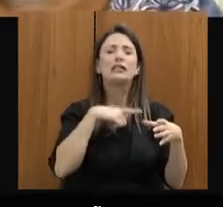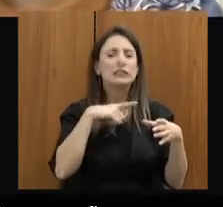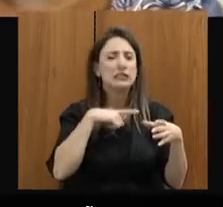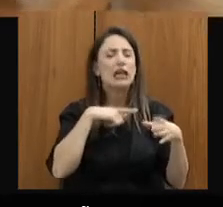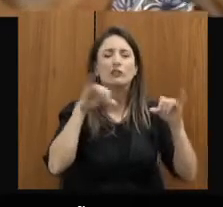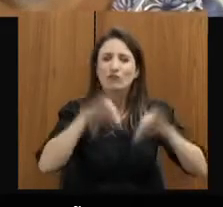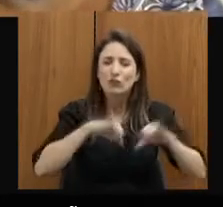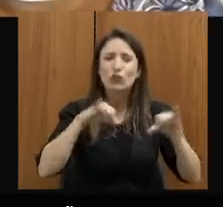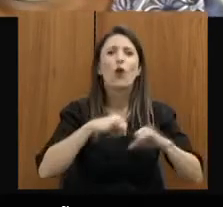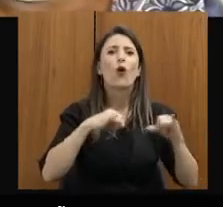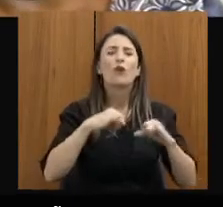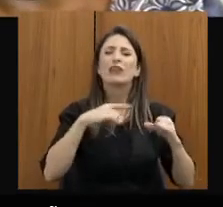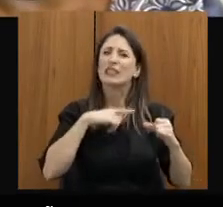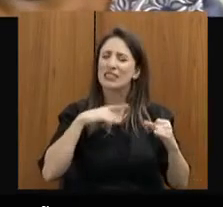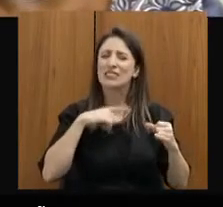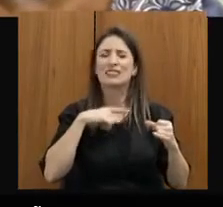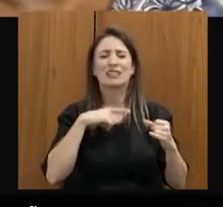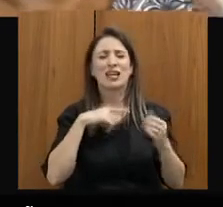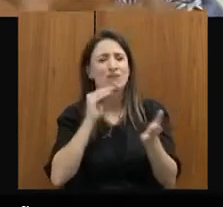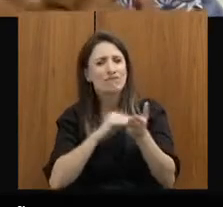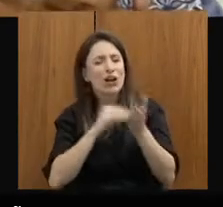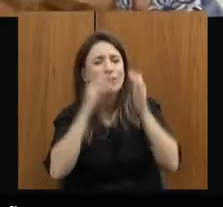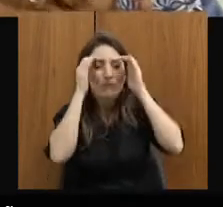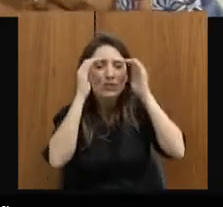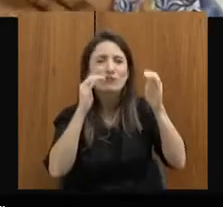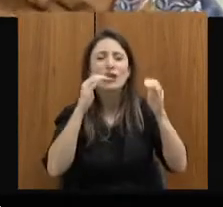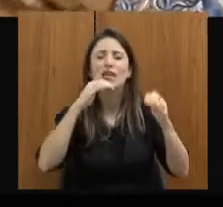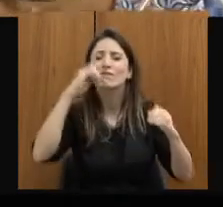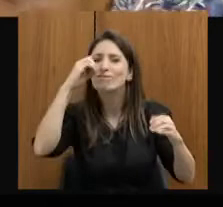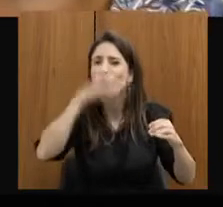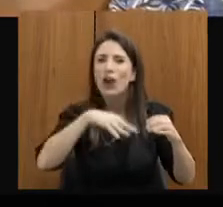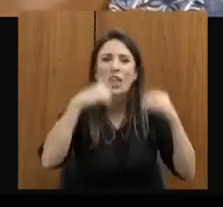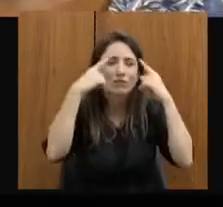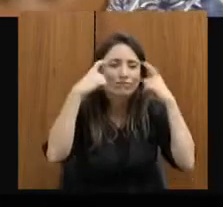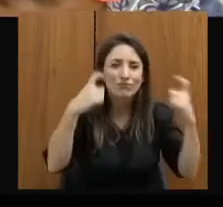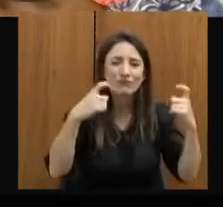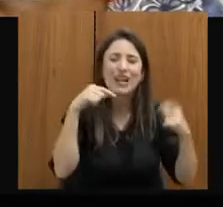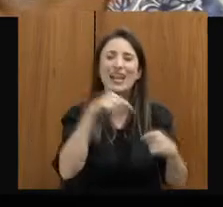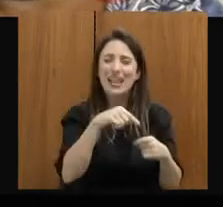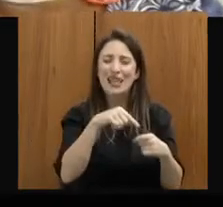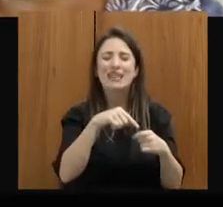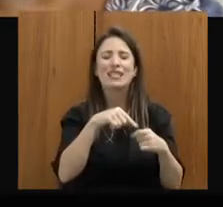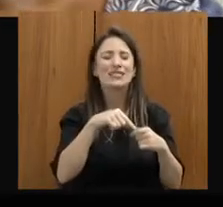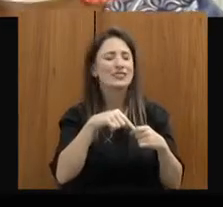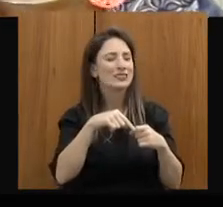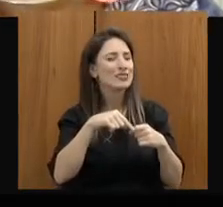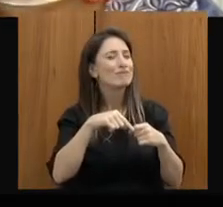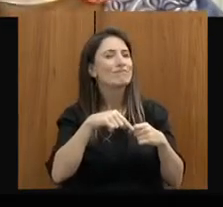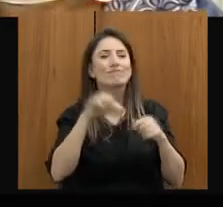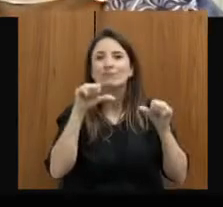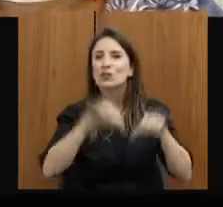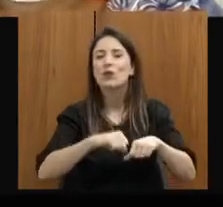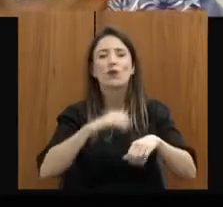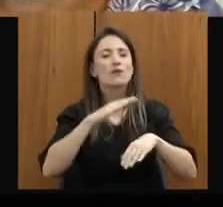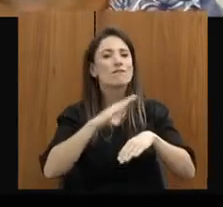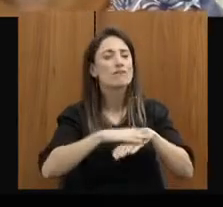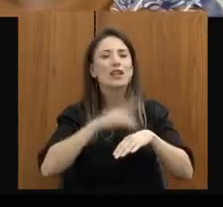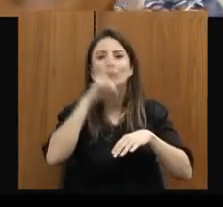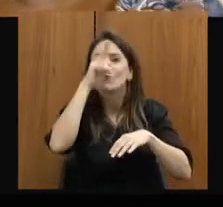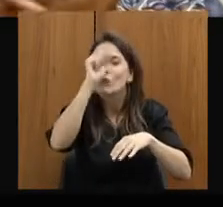e essa violência obviamente ela é talvez a faceta Mais Cruel Do racismo